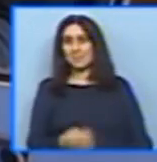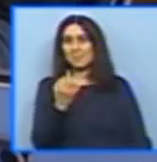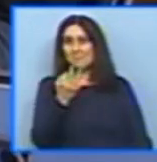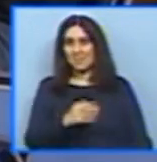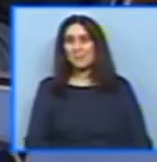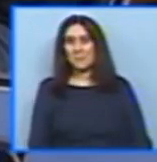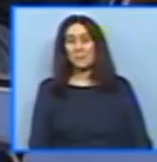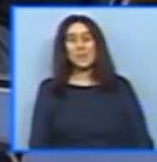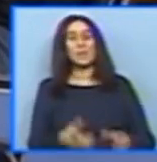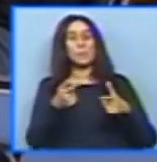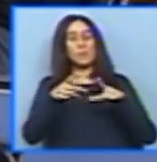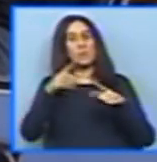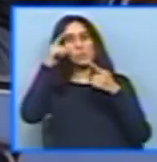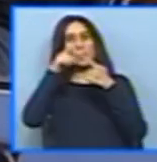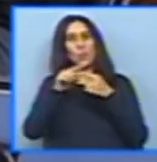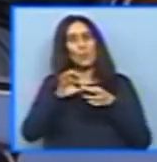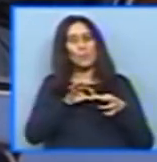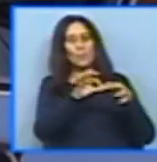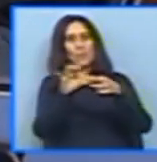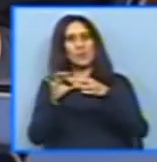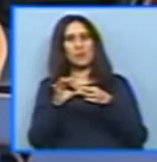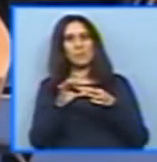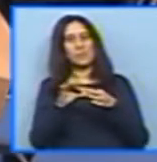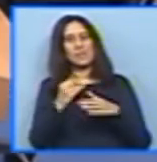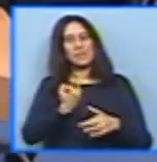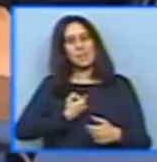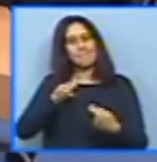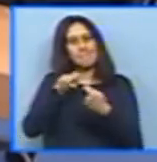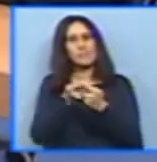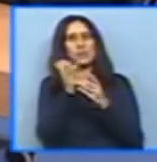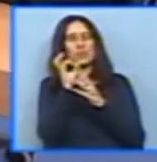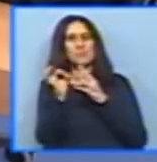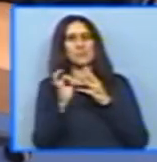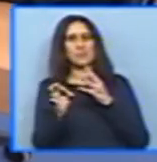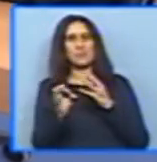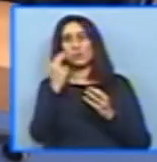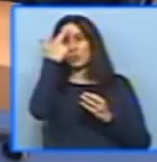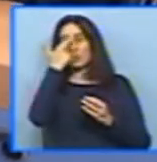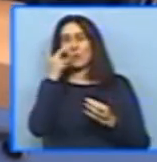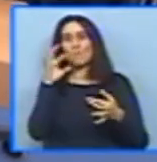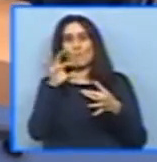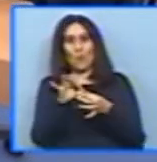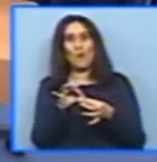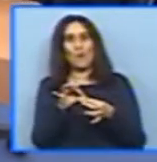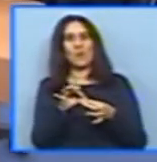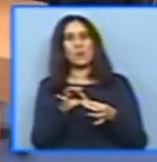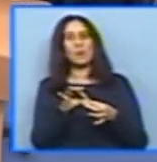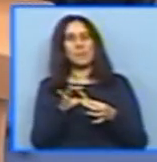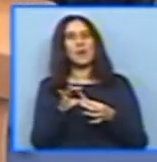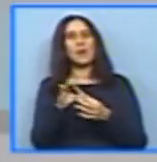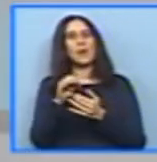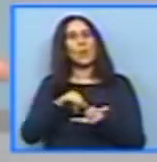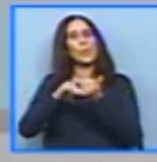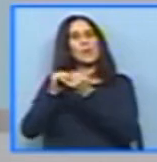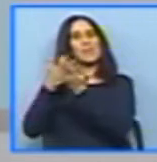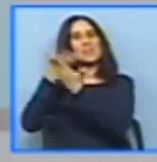uma linguagem de comunhão que traduz uma identidade específica que entra na história numa relação de